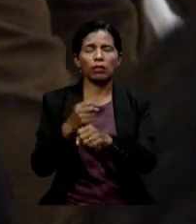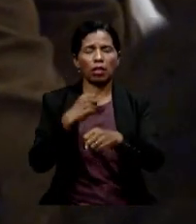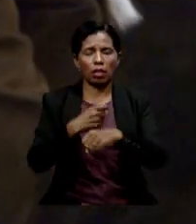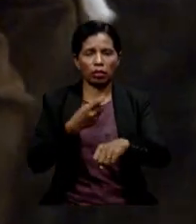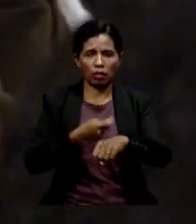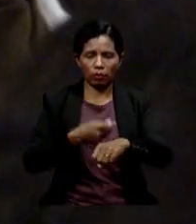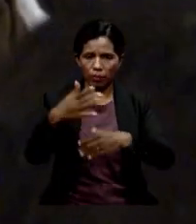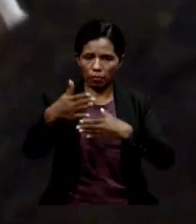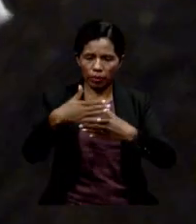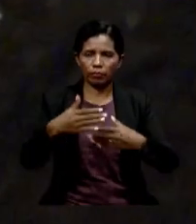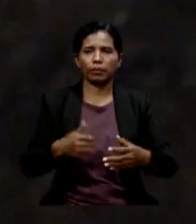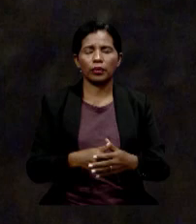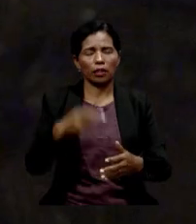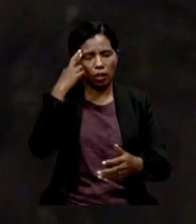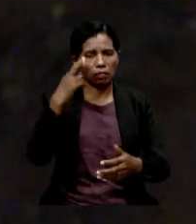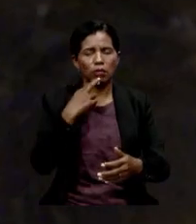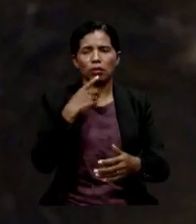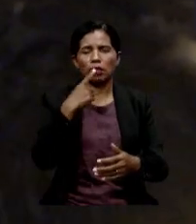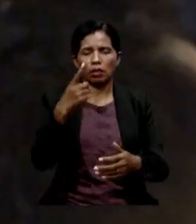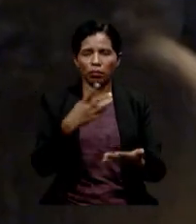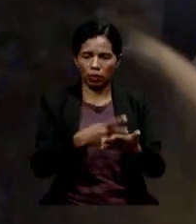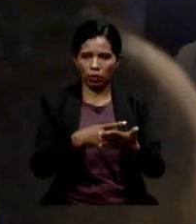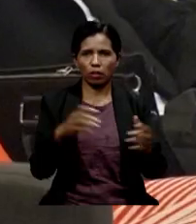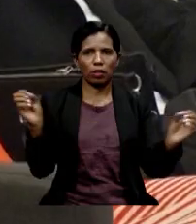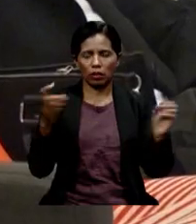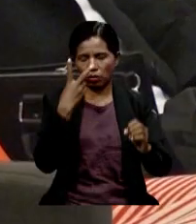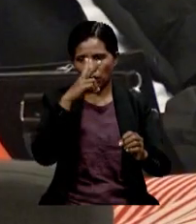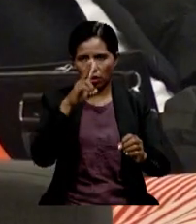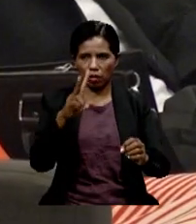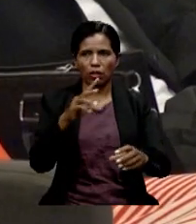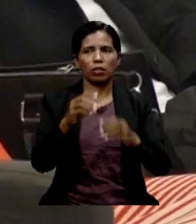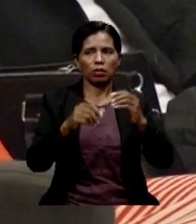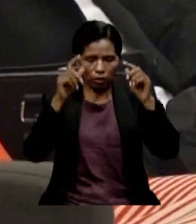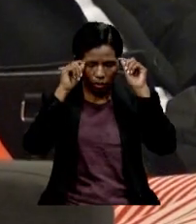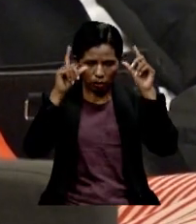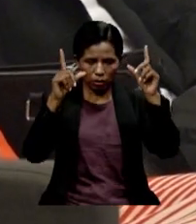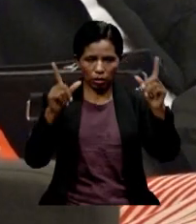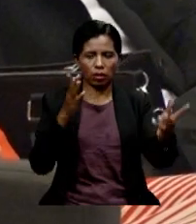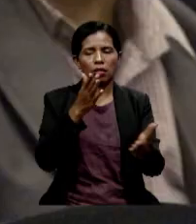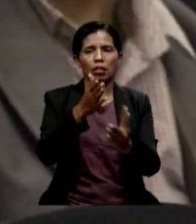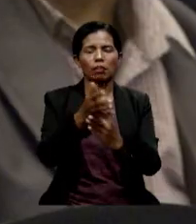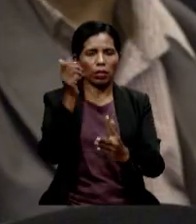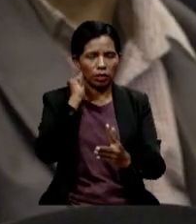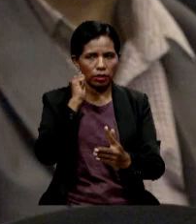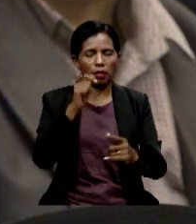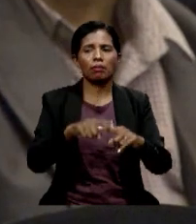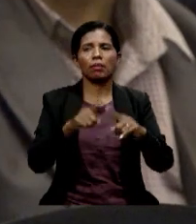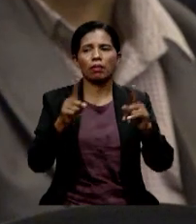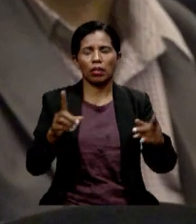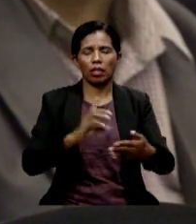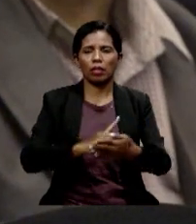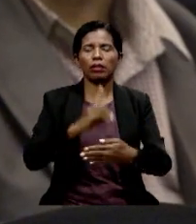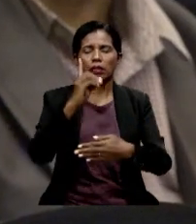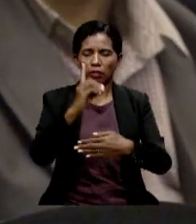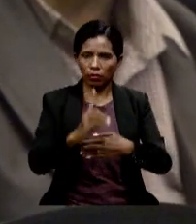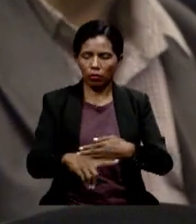besi. Ramos outra até o projeto né, laus a tua rede assunto Timor-Leste e adesão baseada, mas bem a tu desenvolve o